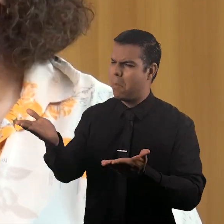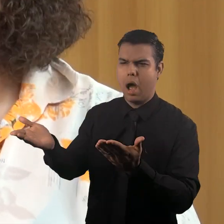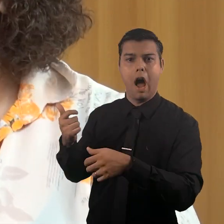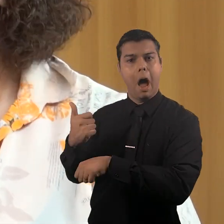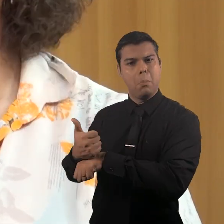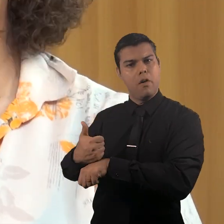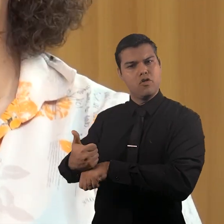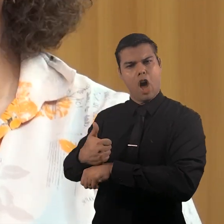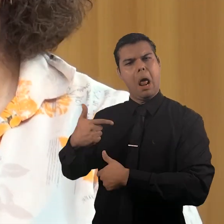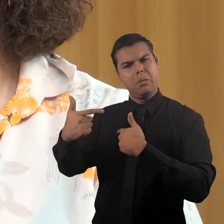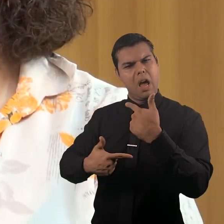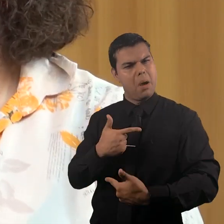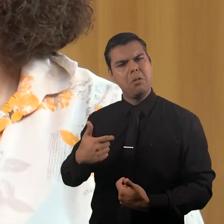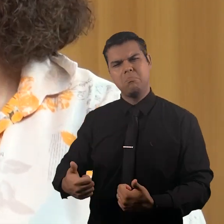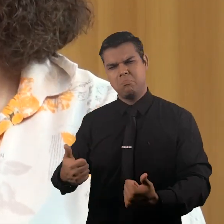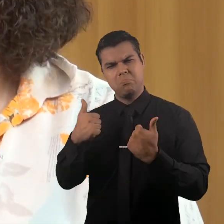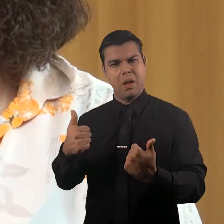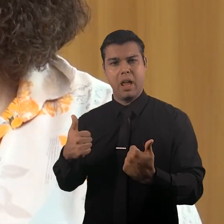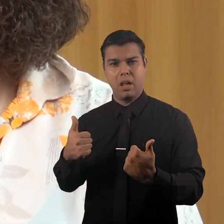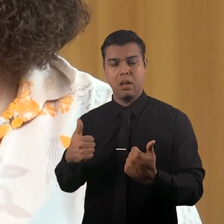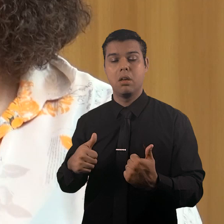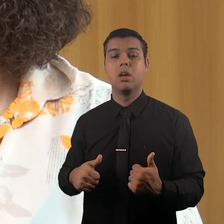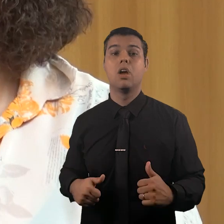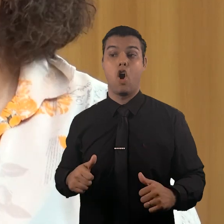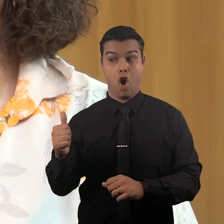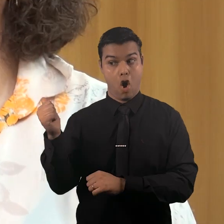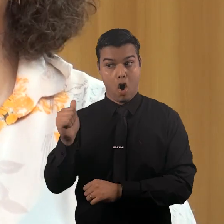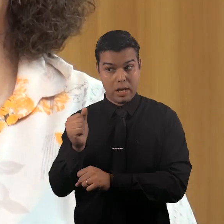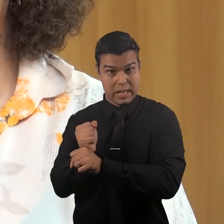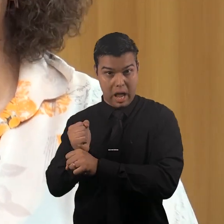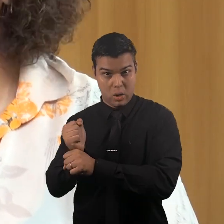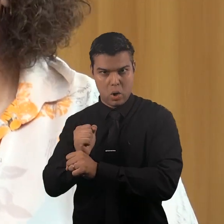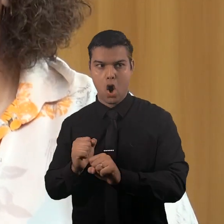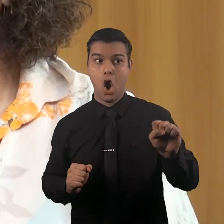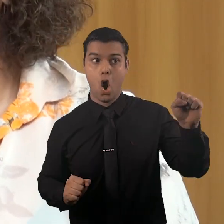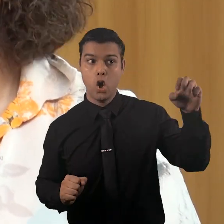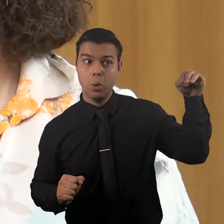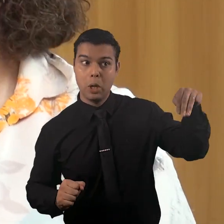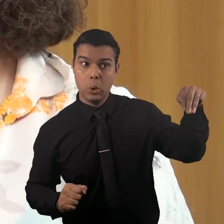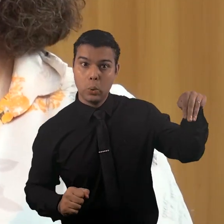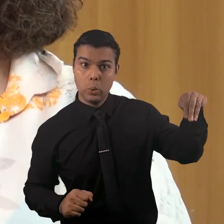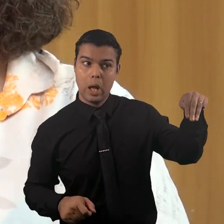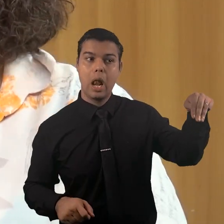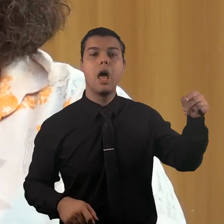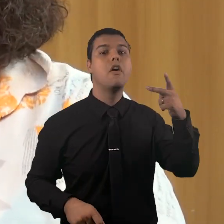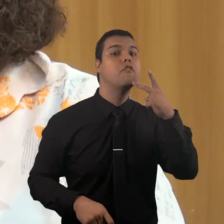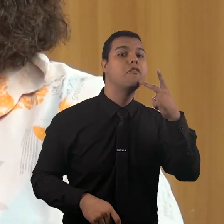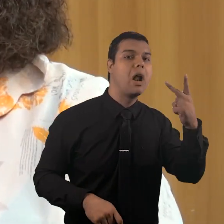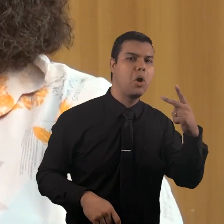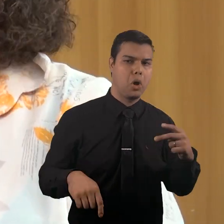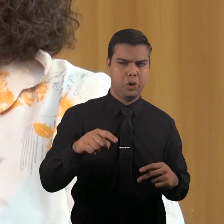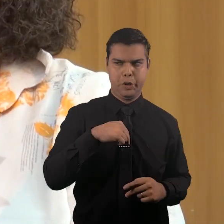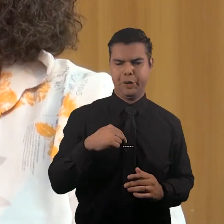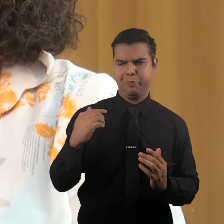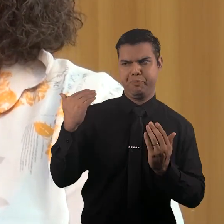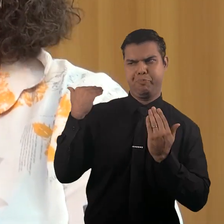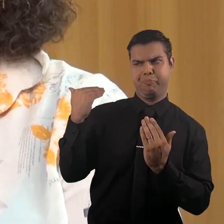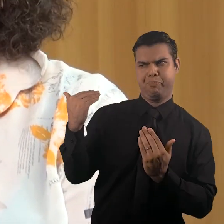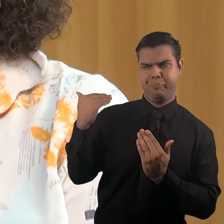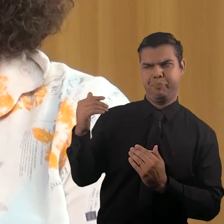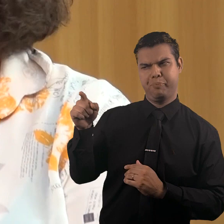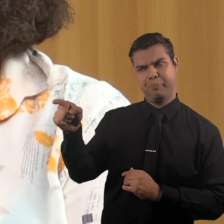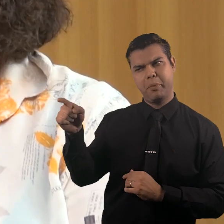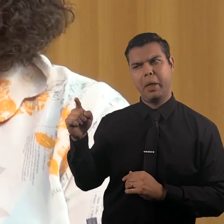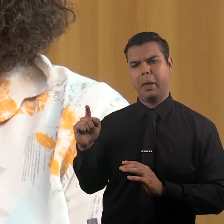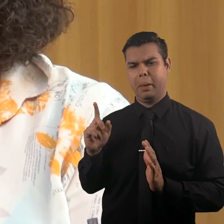totalmente profissional, 8 minutos de uma matéria tendenciosa, dizendo que somos uma coisa, suspeitos de